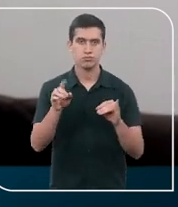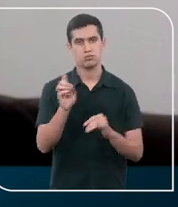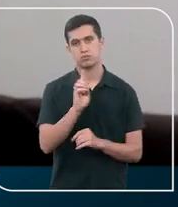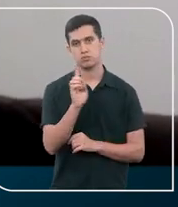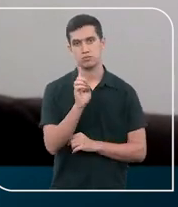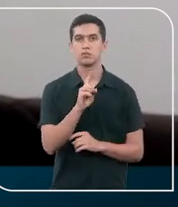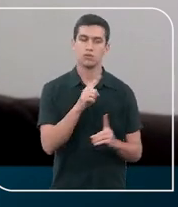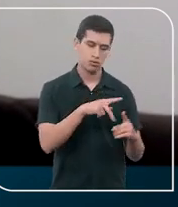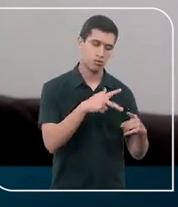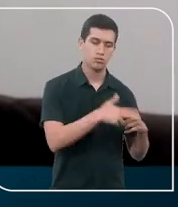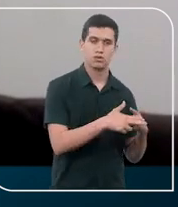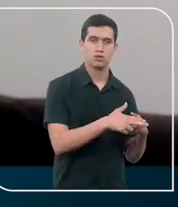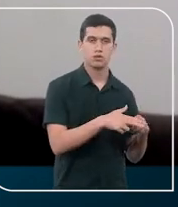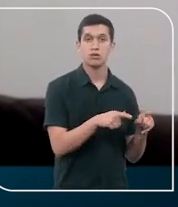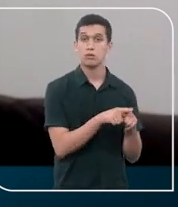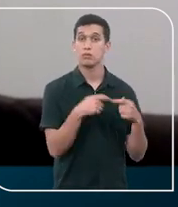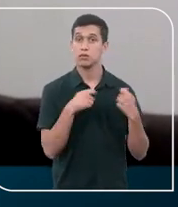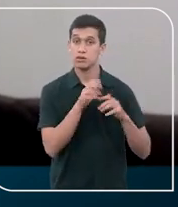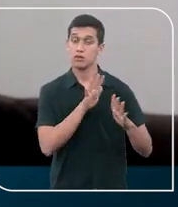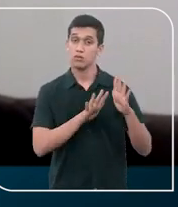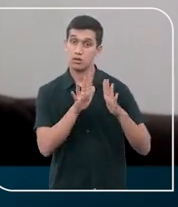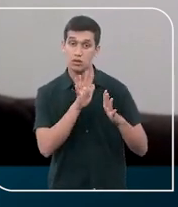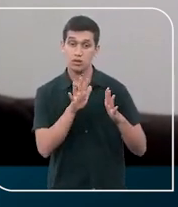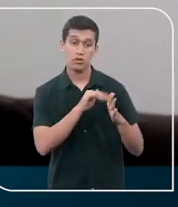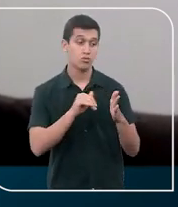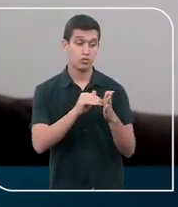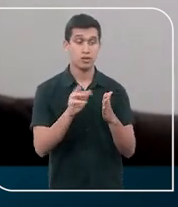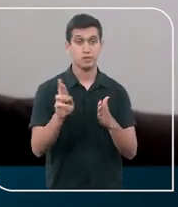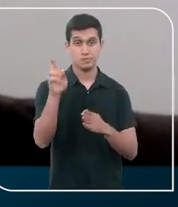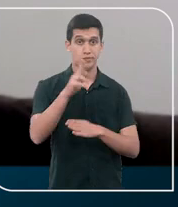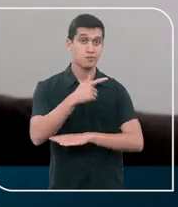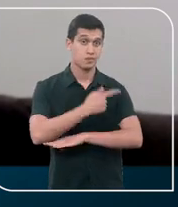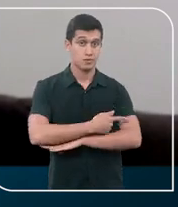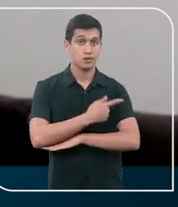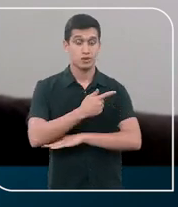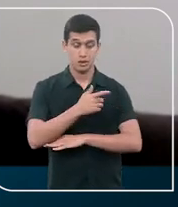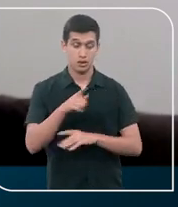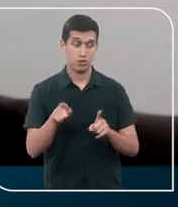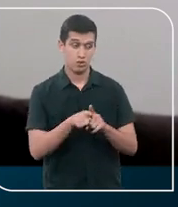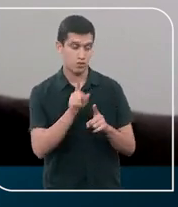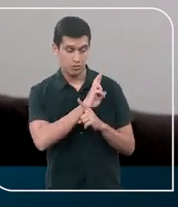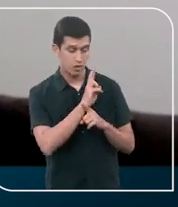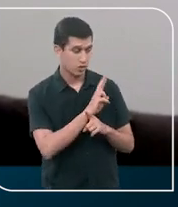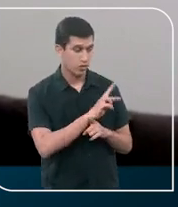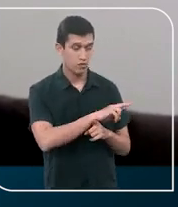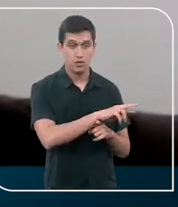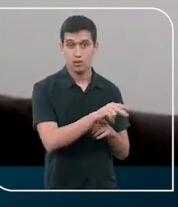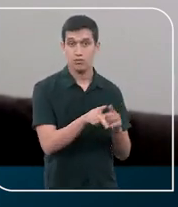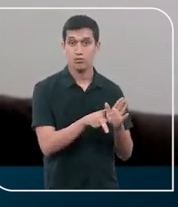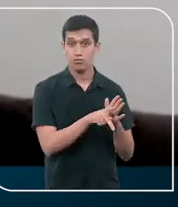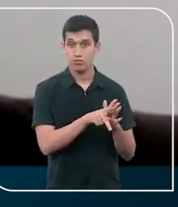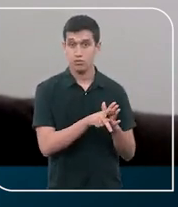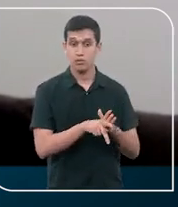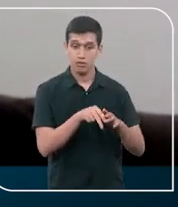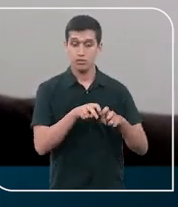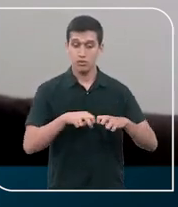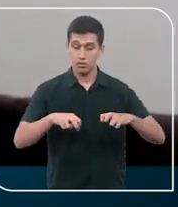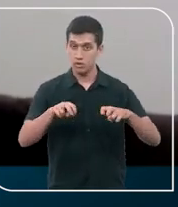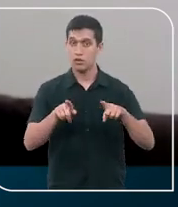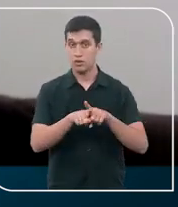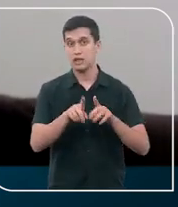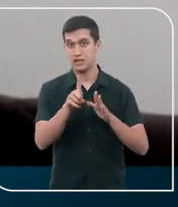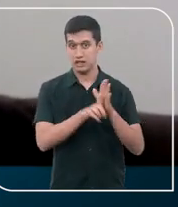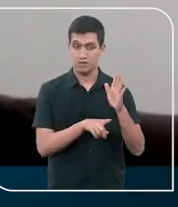deve haver cautela dos síndicos quando essas deliberações da Assembleia também forem relacionadas ao direito de